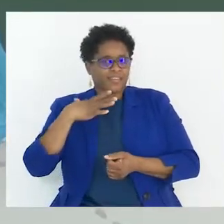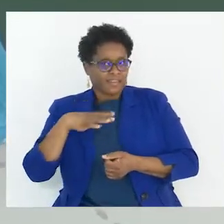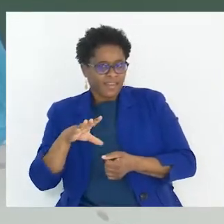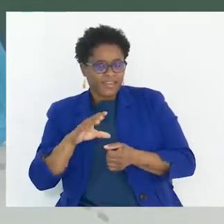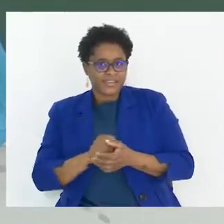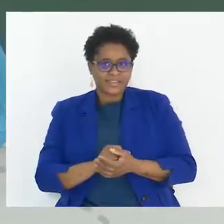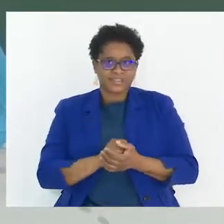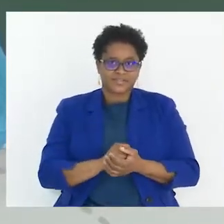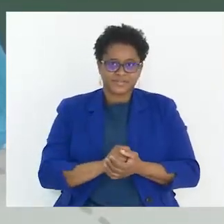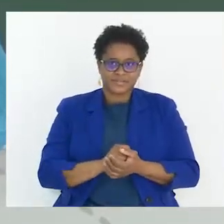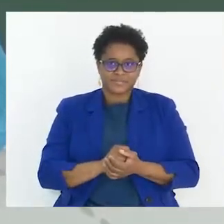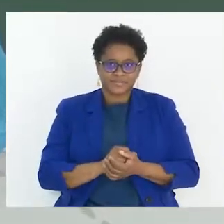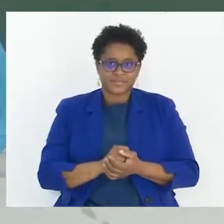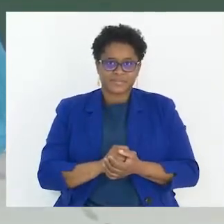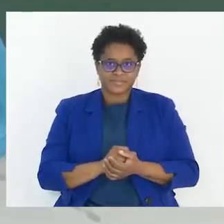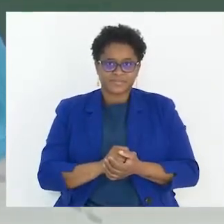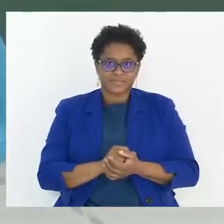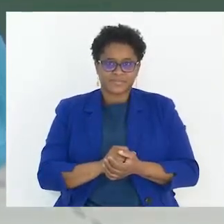10!